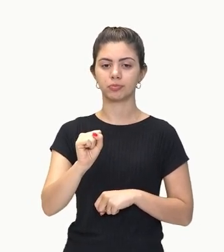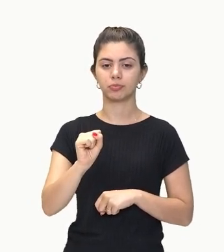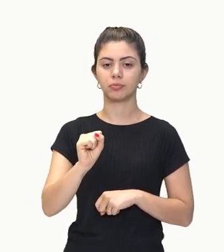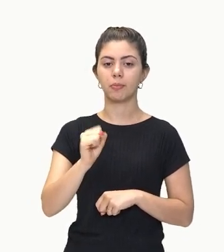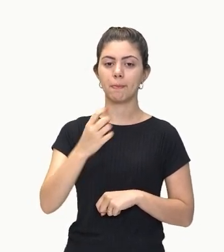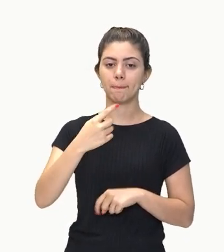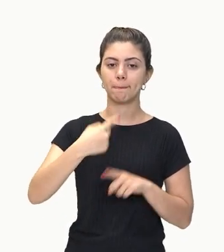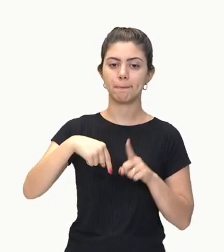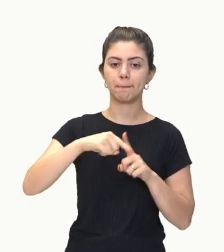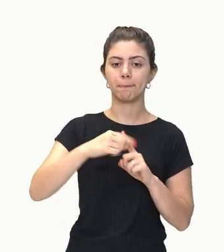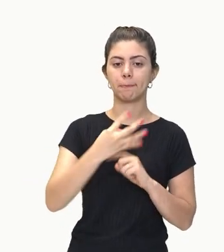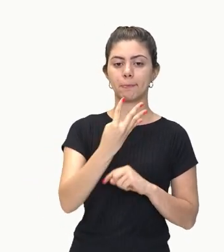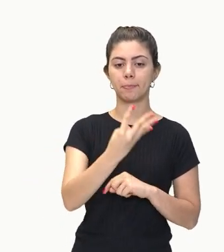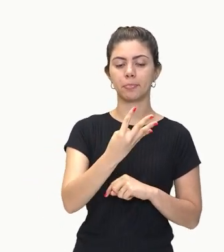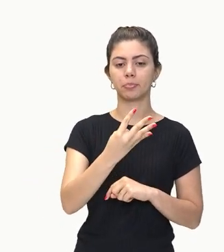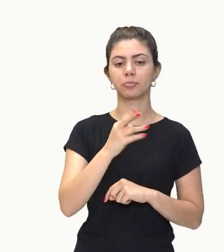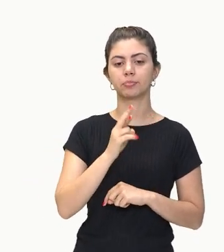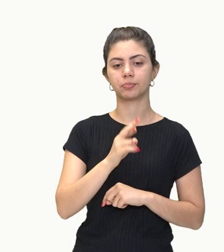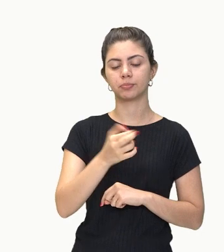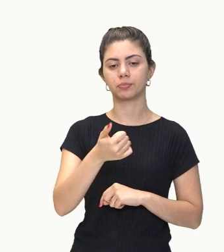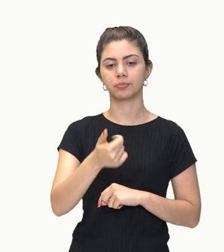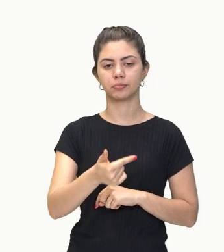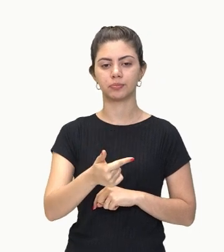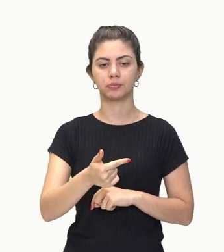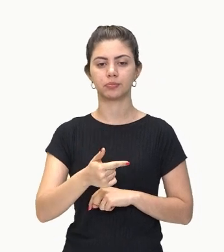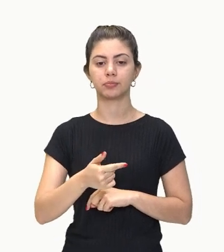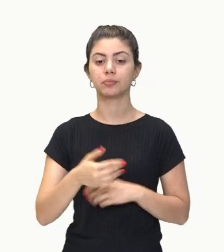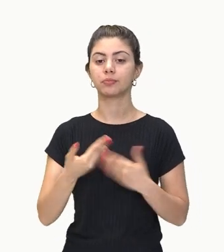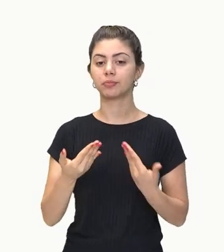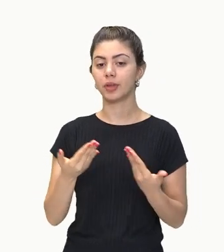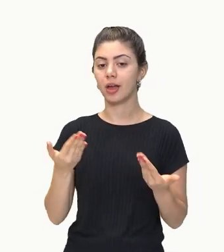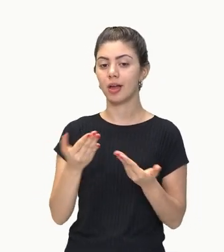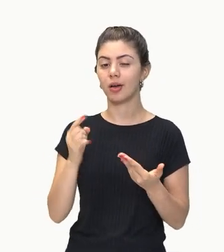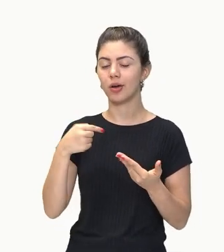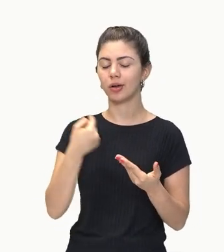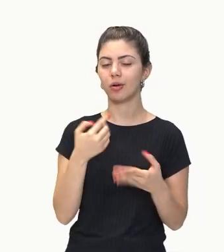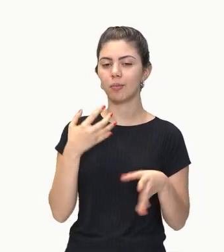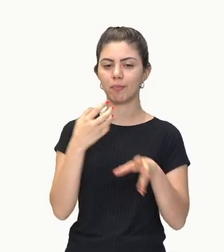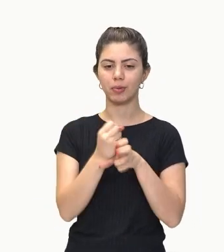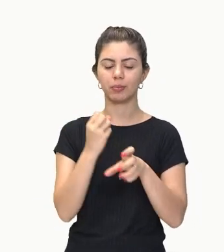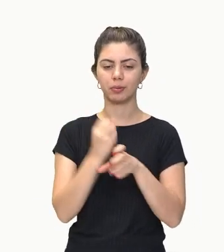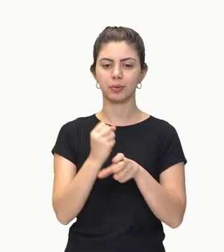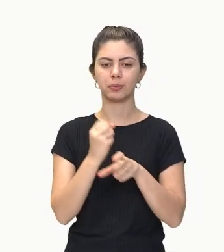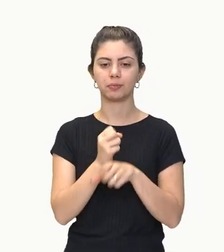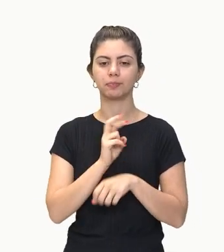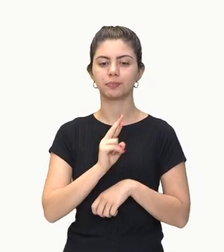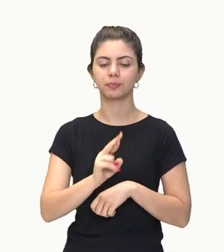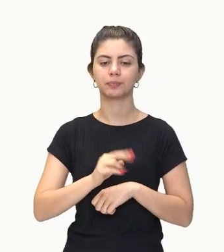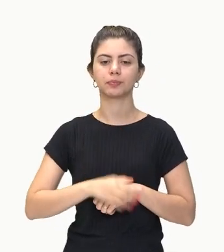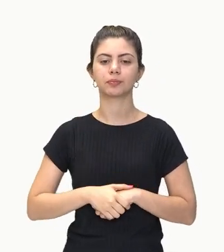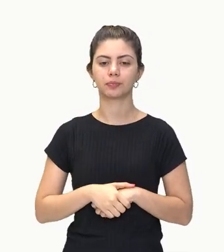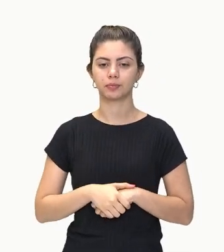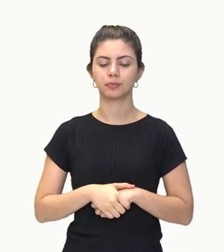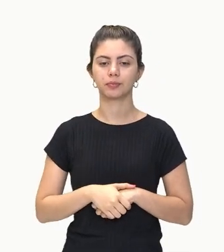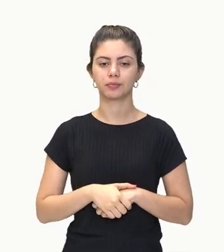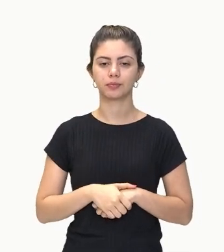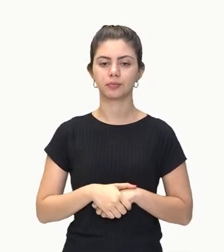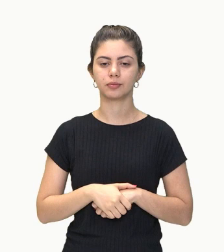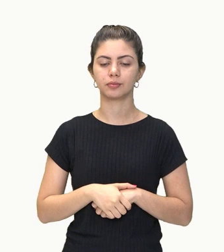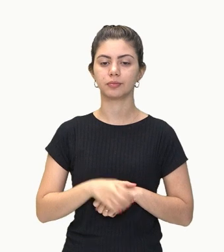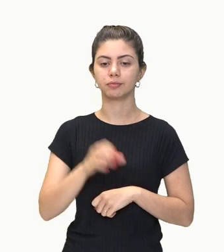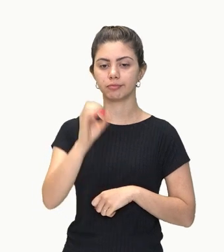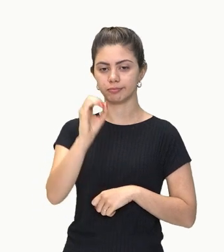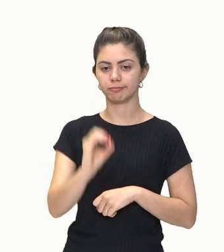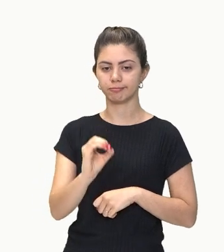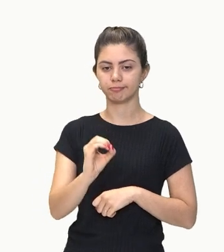subiu, 12. E agora eu vou somar o meu resultado. Então,